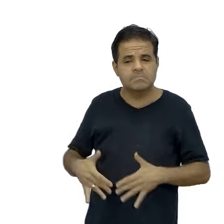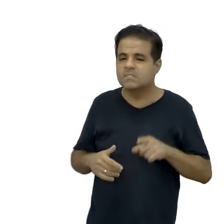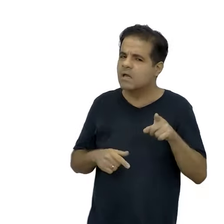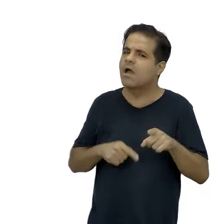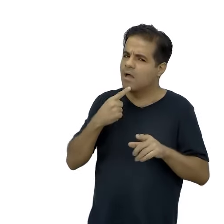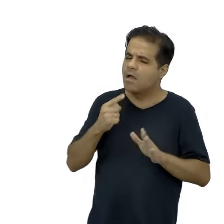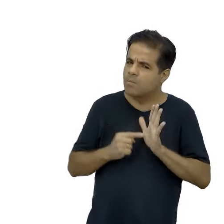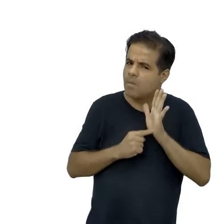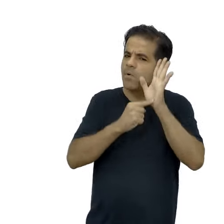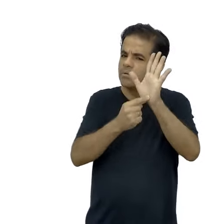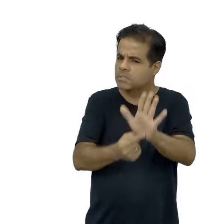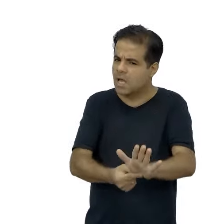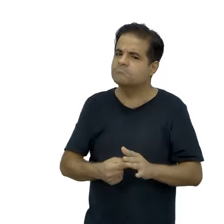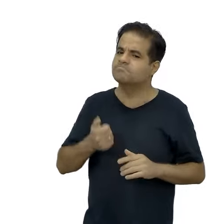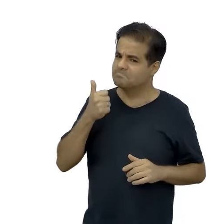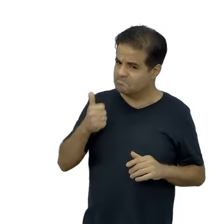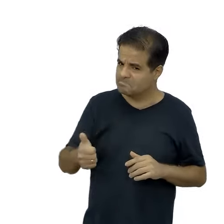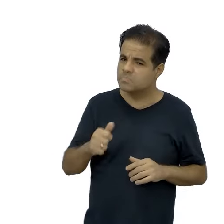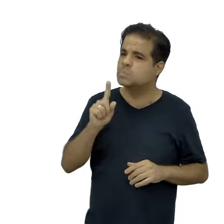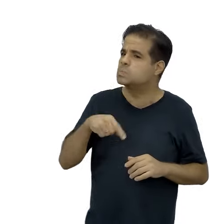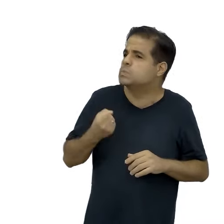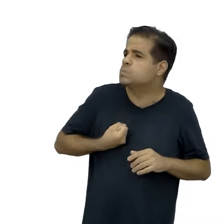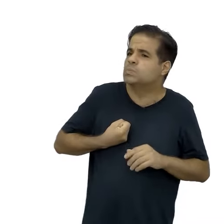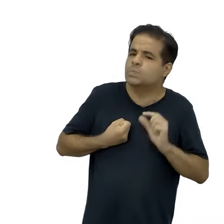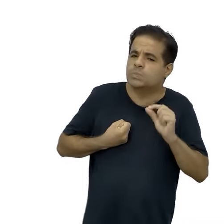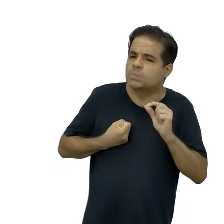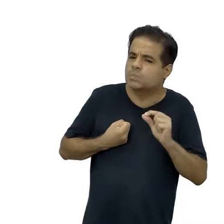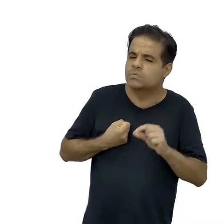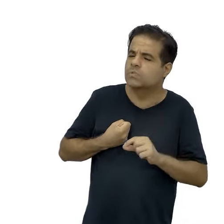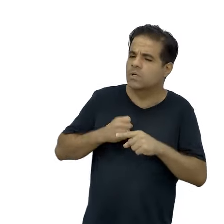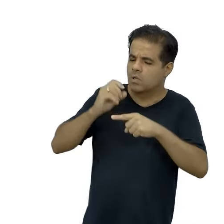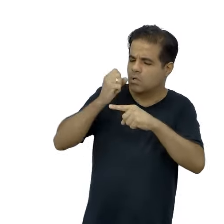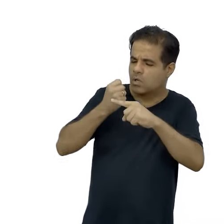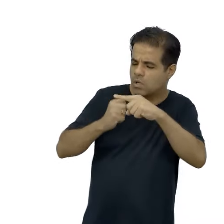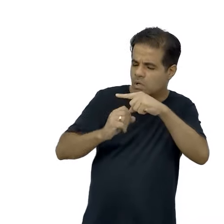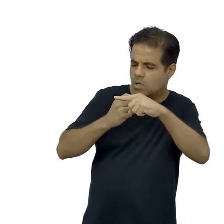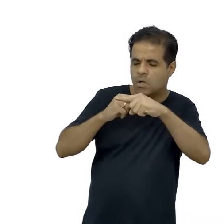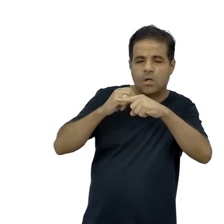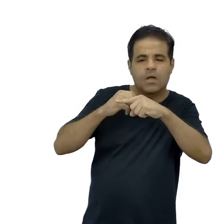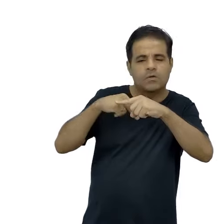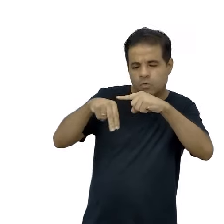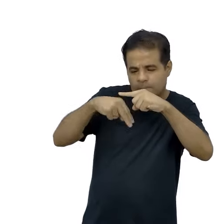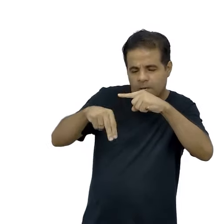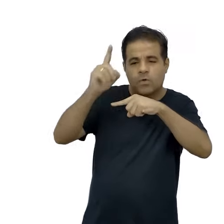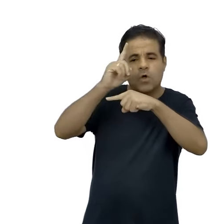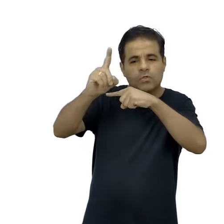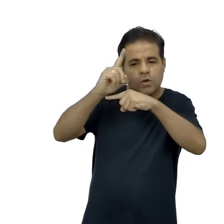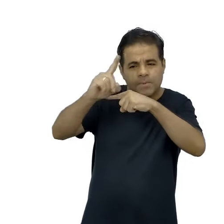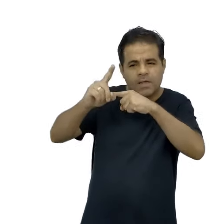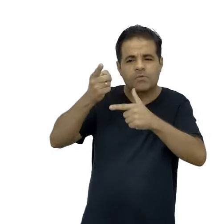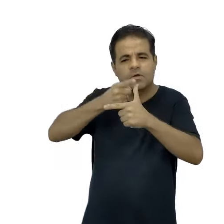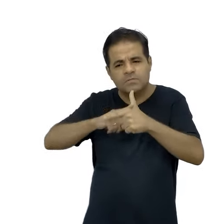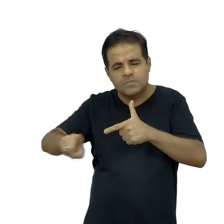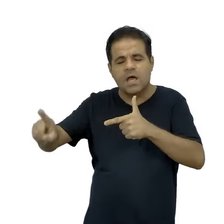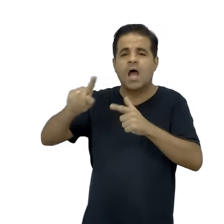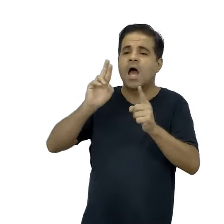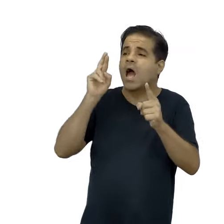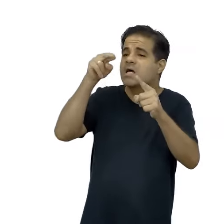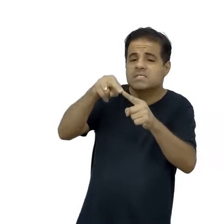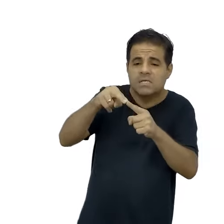uma abordagem, né, sobre o que é o numerador, o que é o denominador, a parte toda, a divisão, a razão,